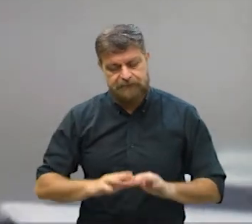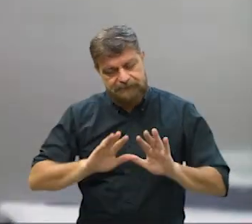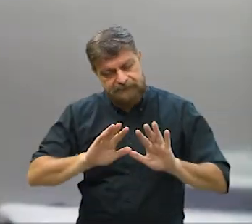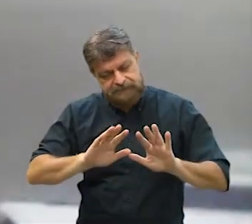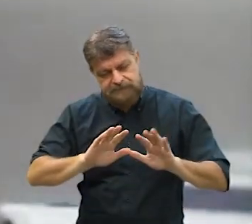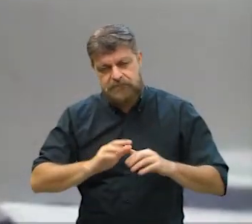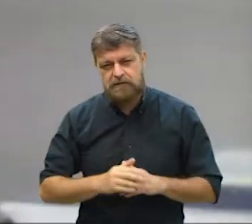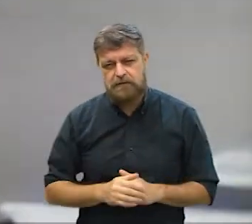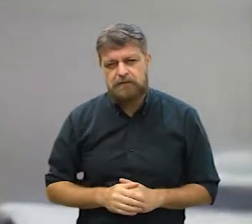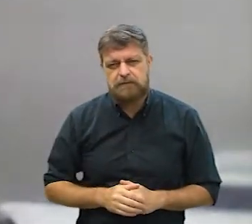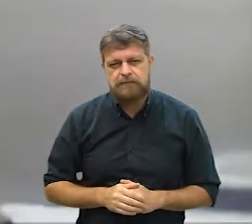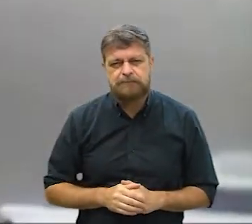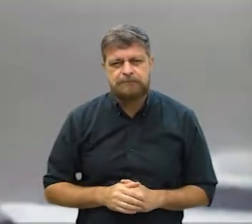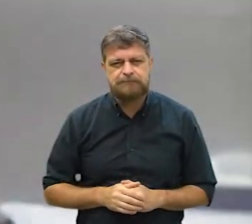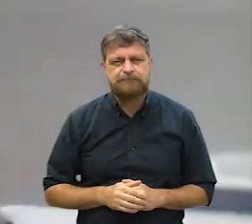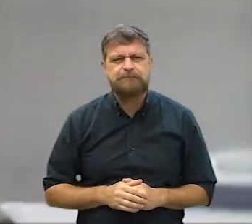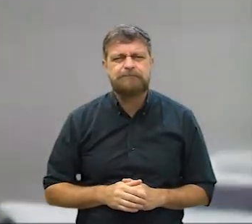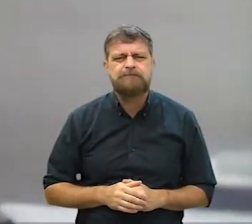Então,